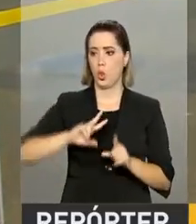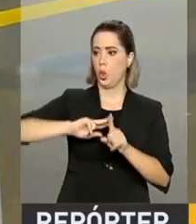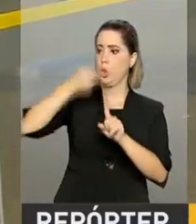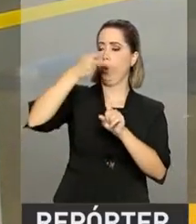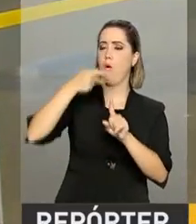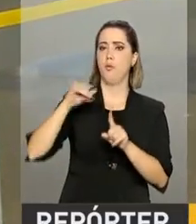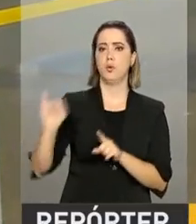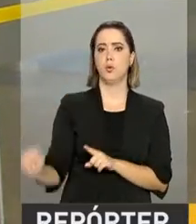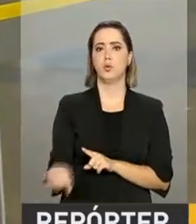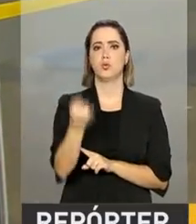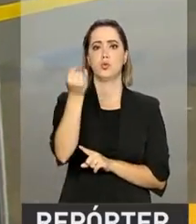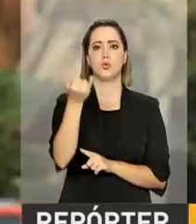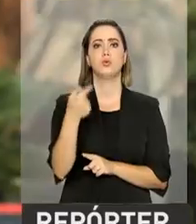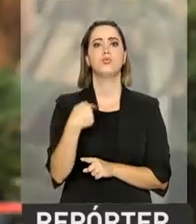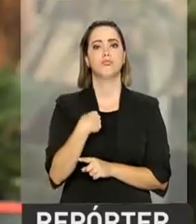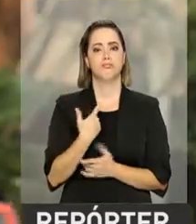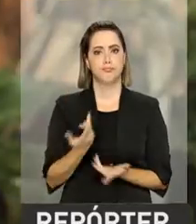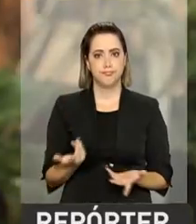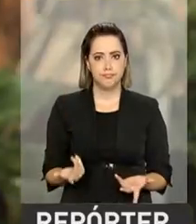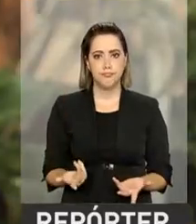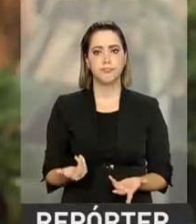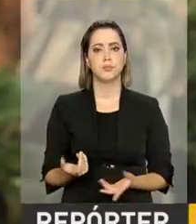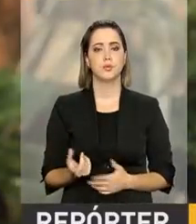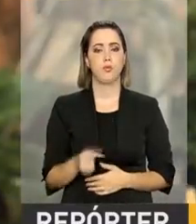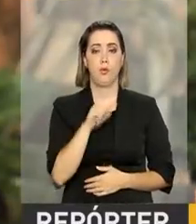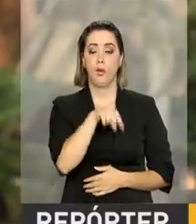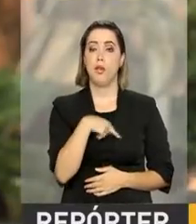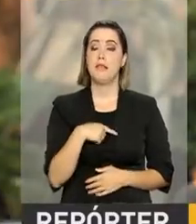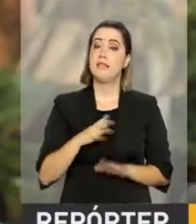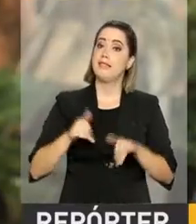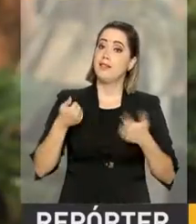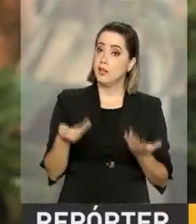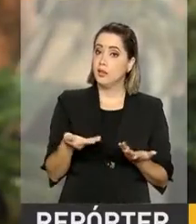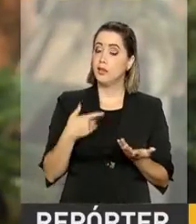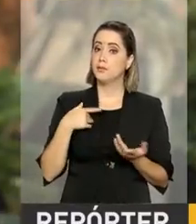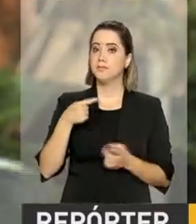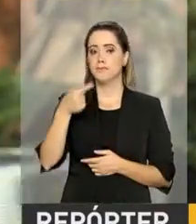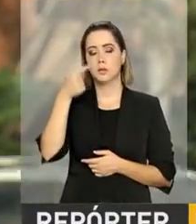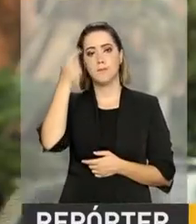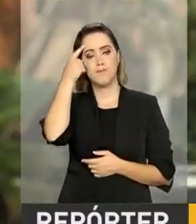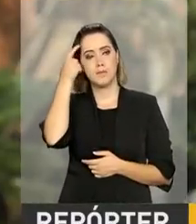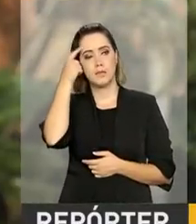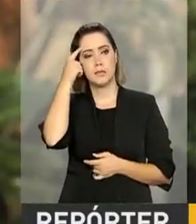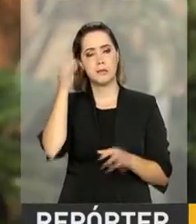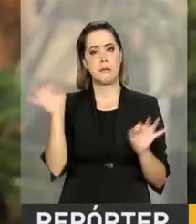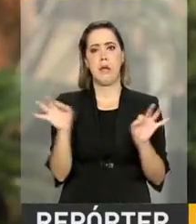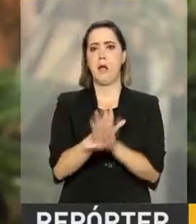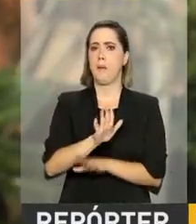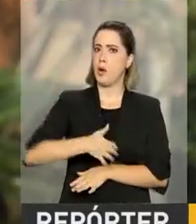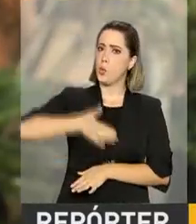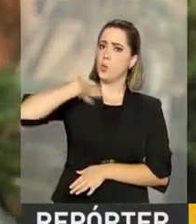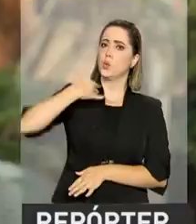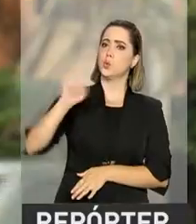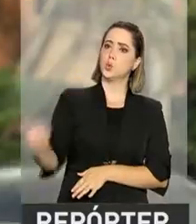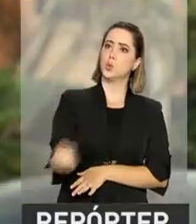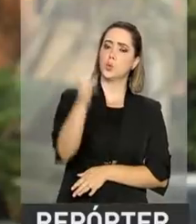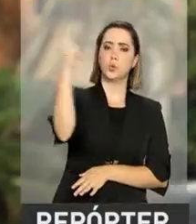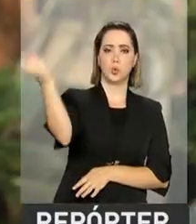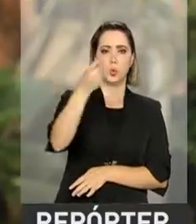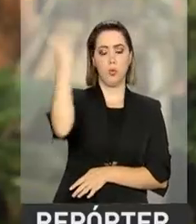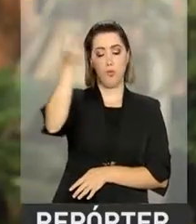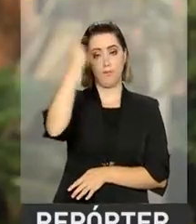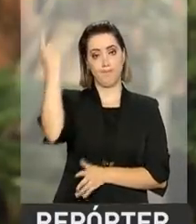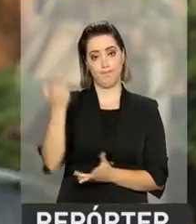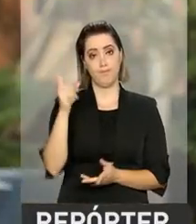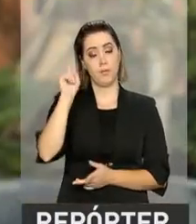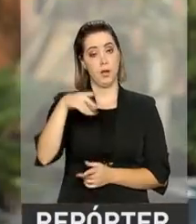do que eu estava devendo, só o devedor. E pensando justamente em acabar com o susto dos consumidores na hora de pagar as parcelas dos empréstimos em atraso, é